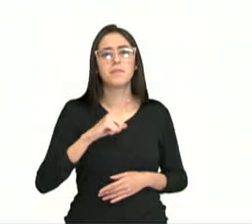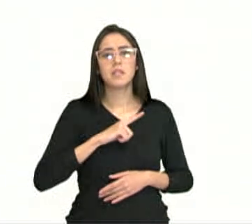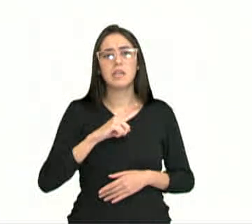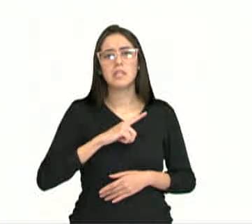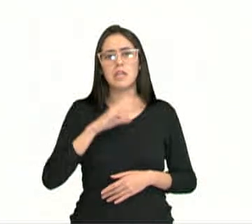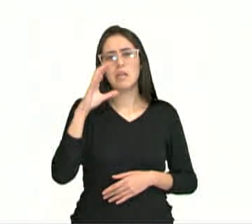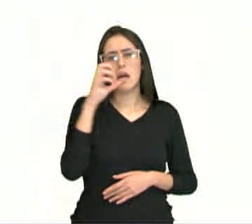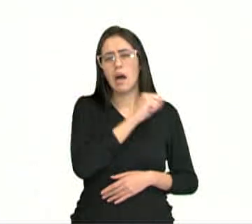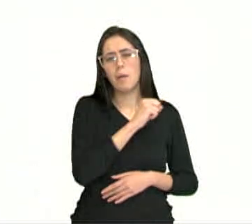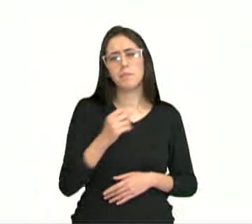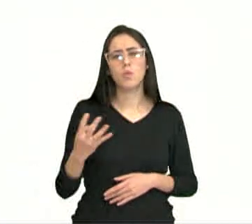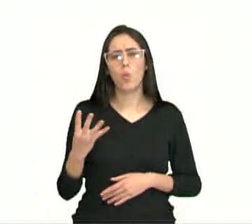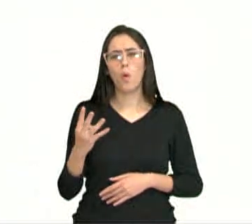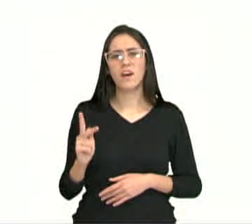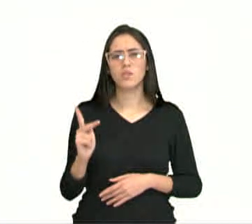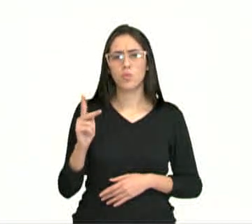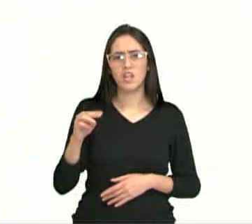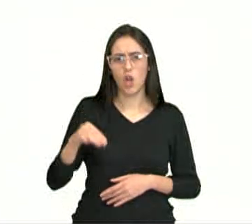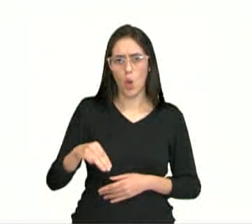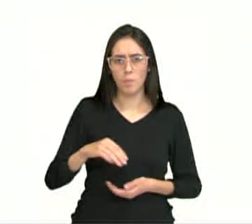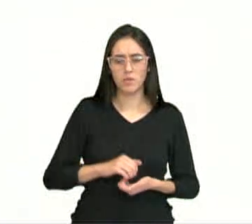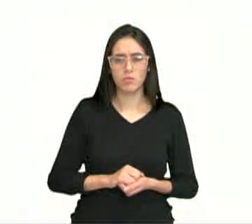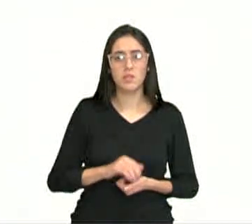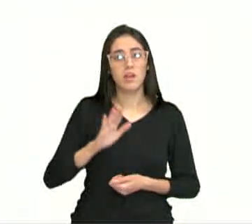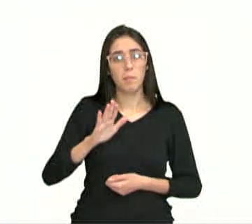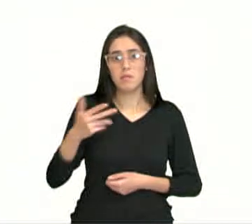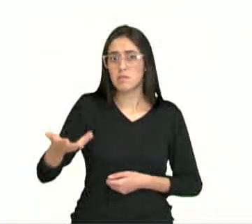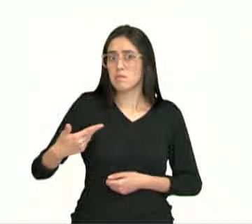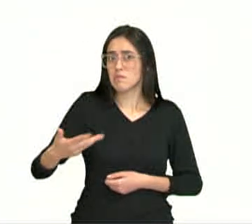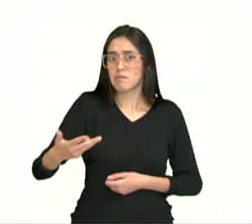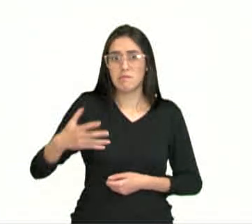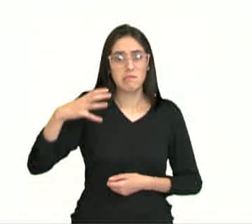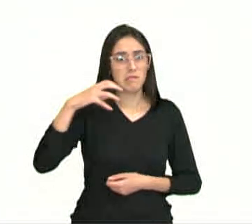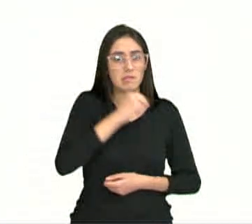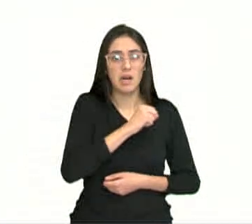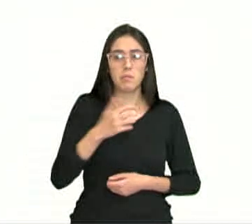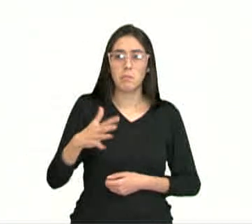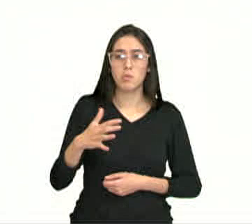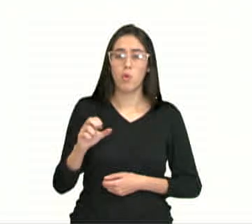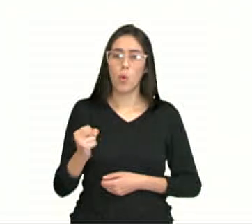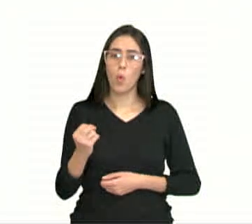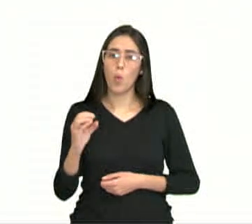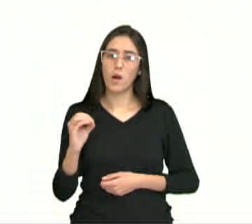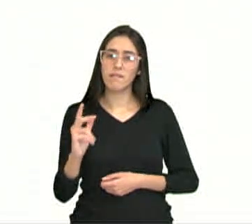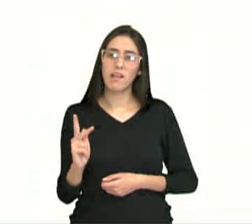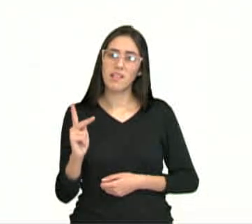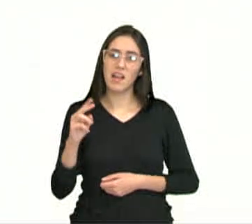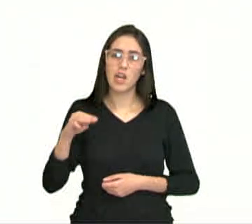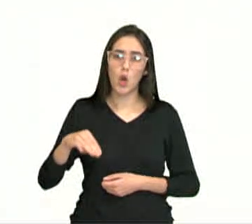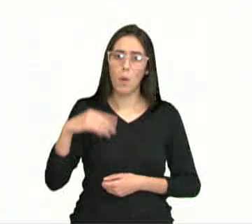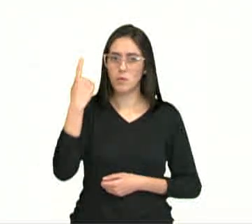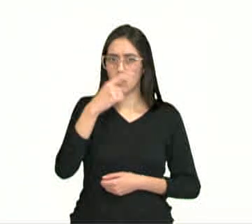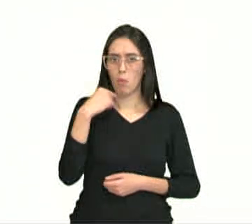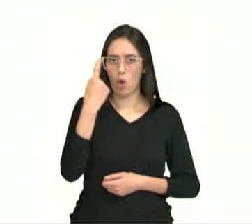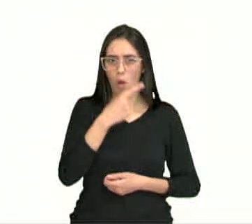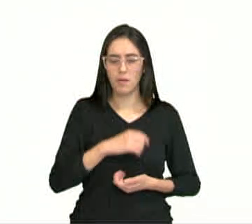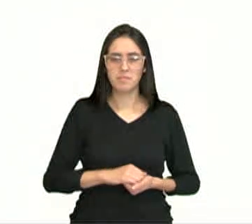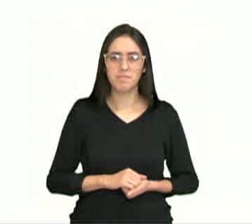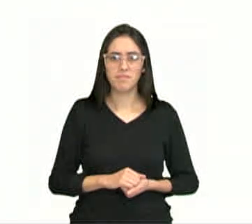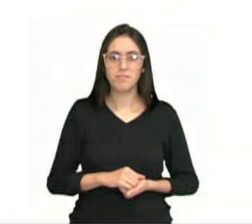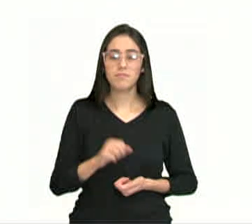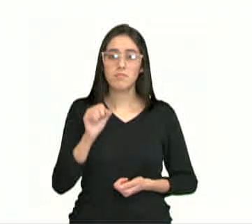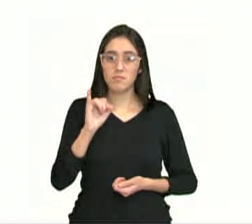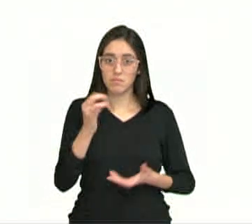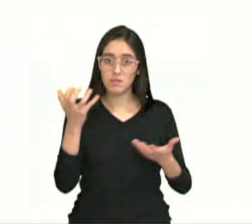de 4 km, mas a velocidade pode passar de 80 km por hora em alguns trechos. Para participar